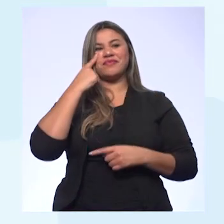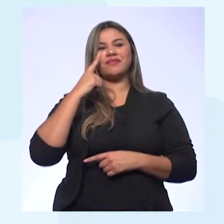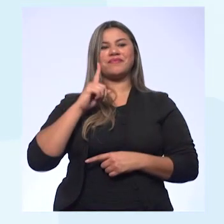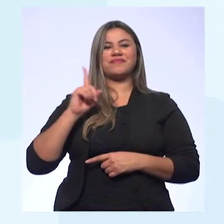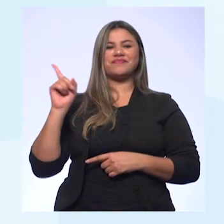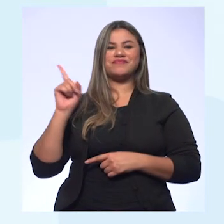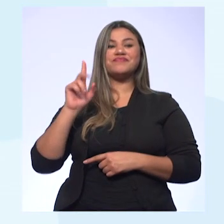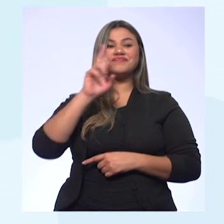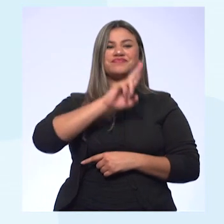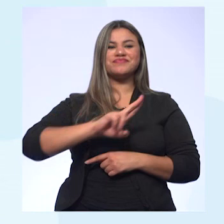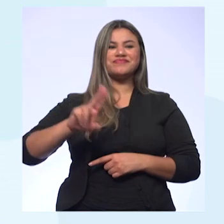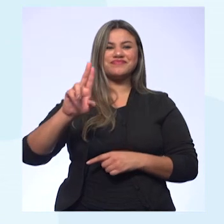queria falar o nome dele.